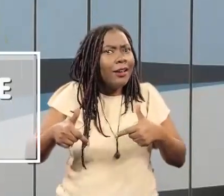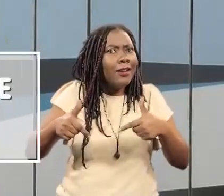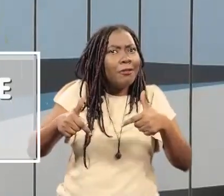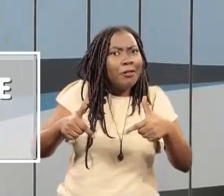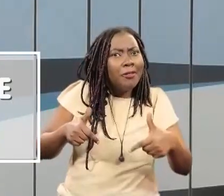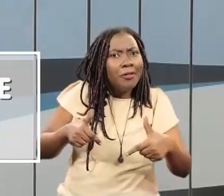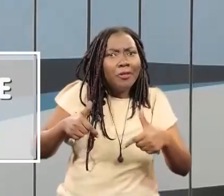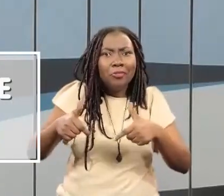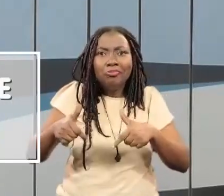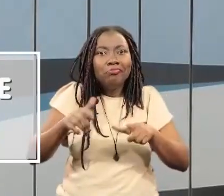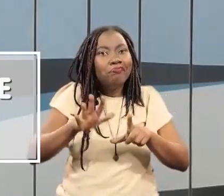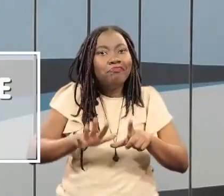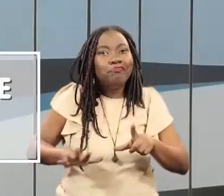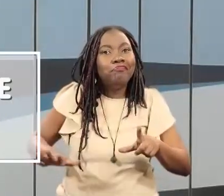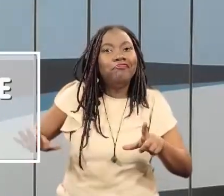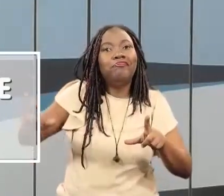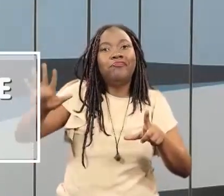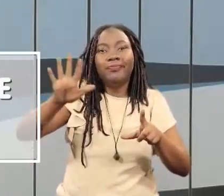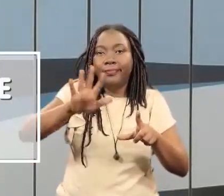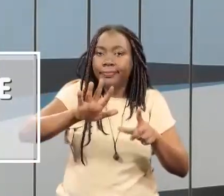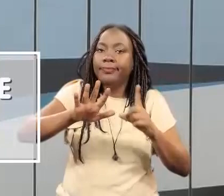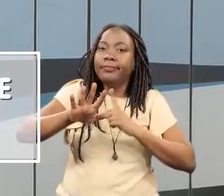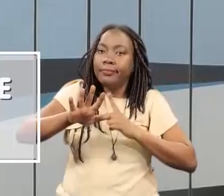sido generalizado. Então tem